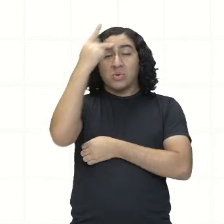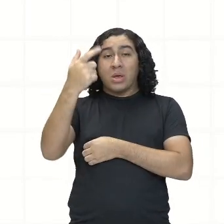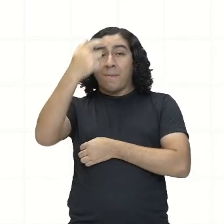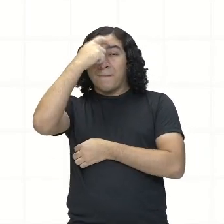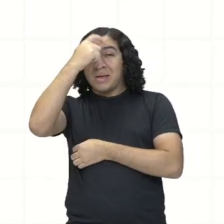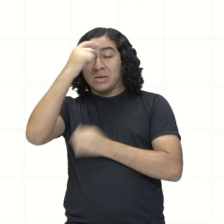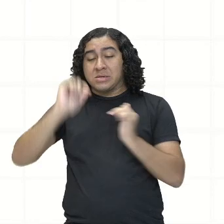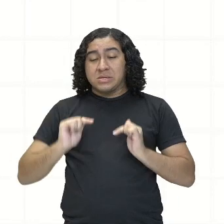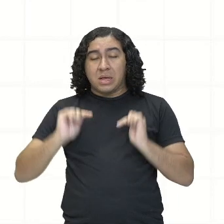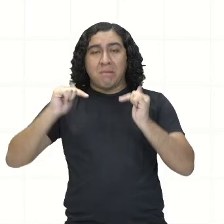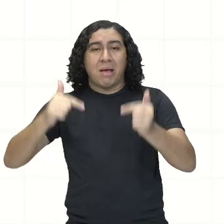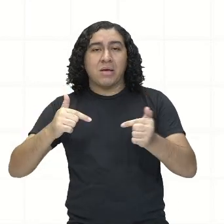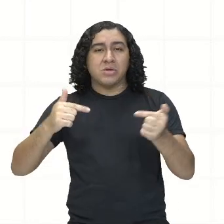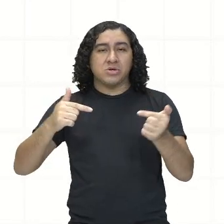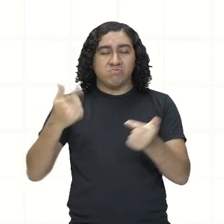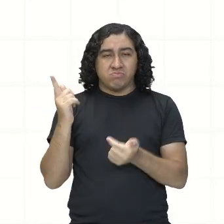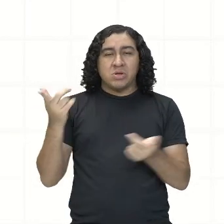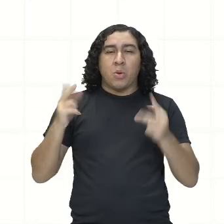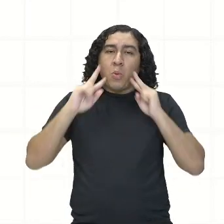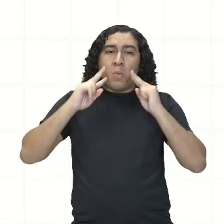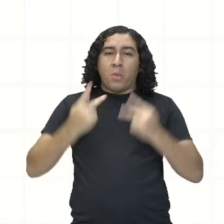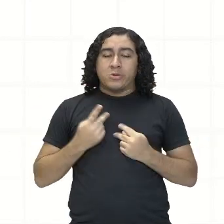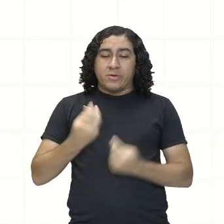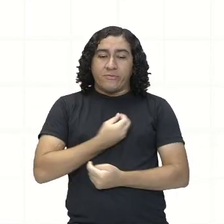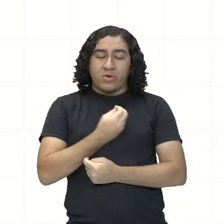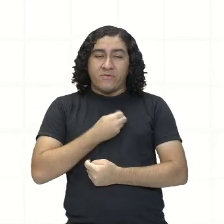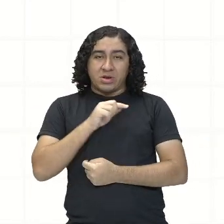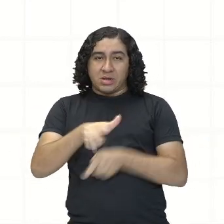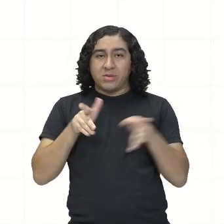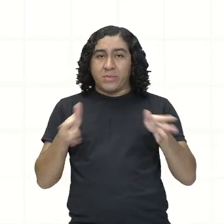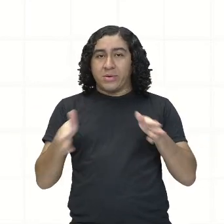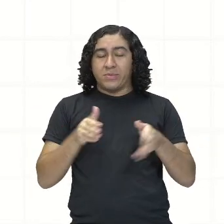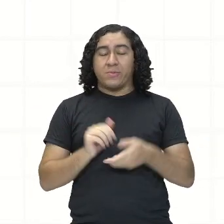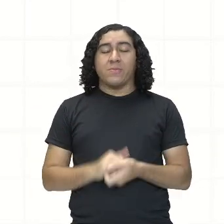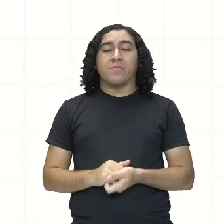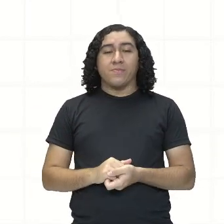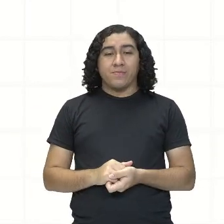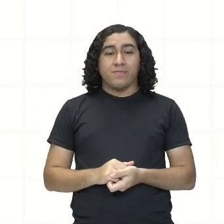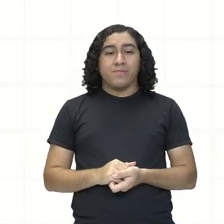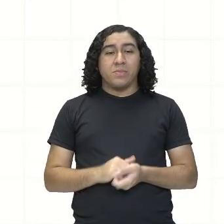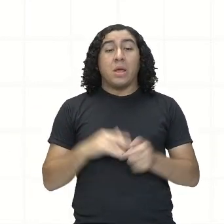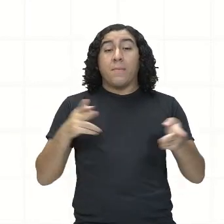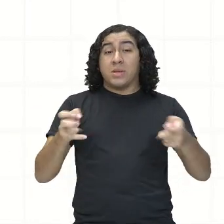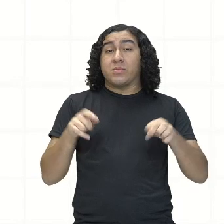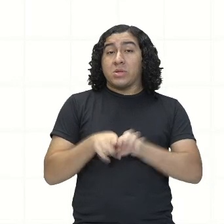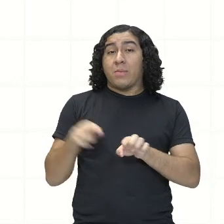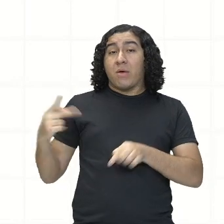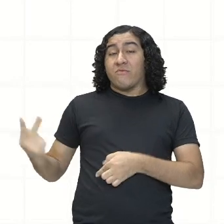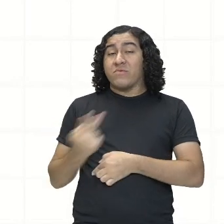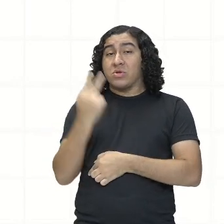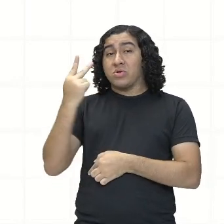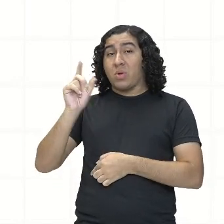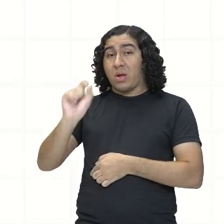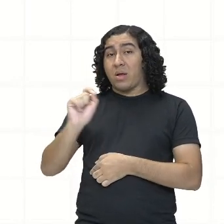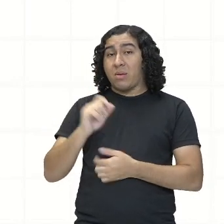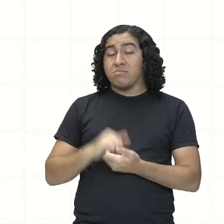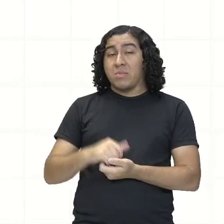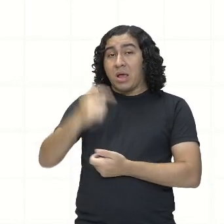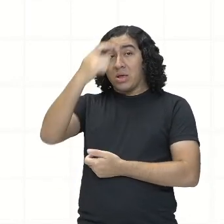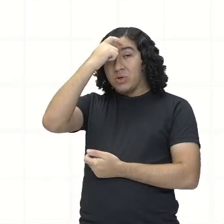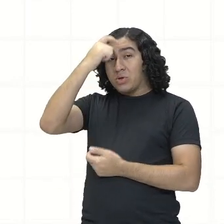agir do homem moderno. Então, observem aí que eu vou ter a questão da valorização da